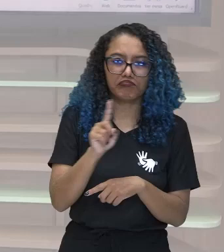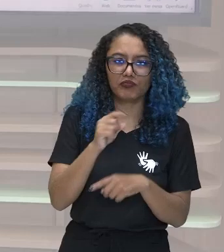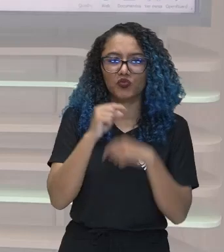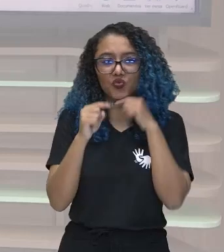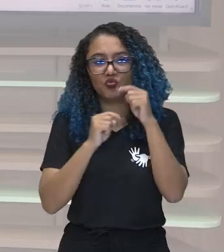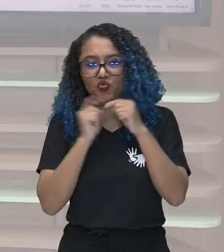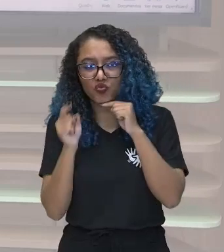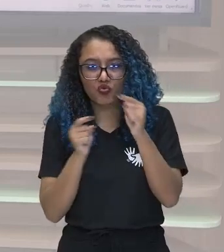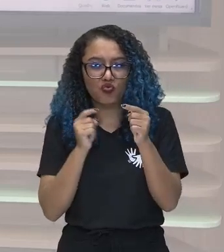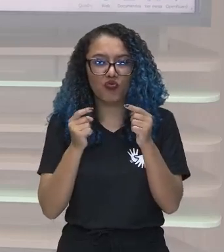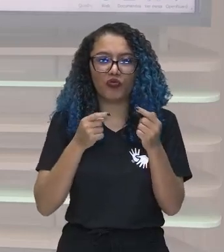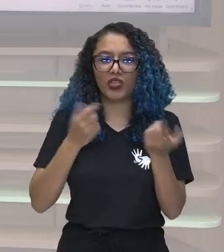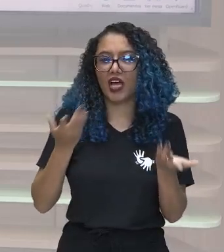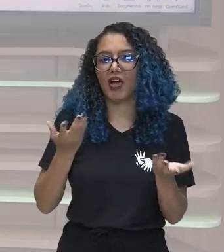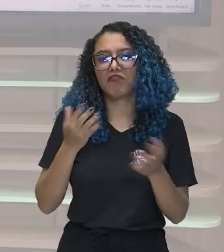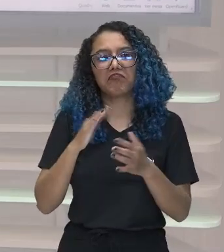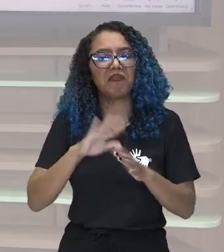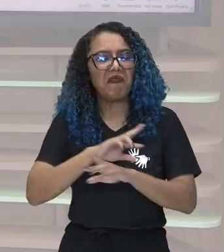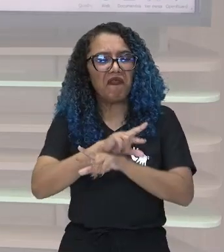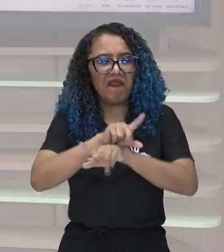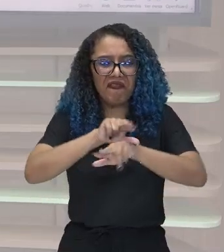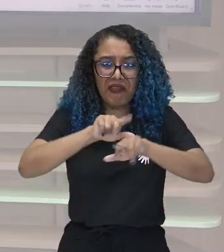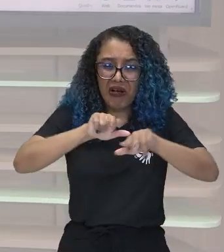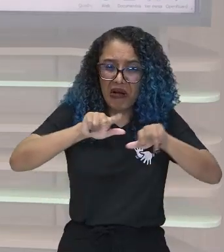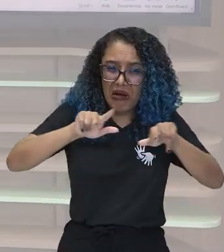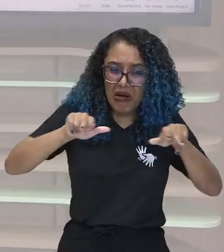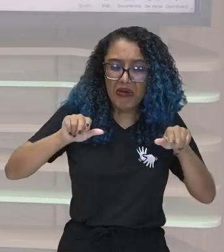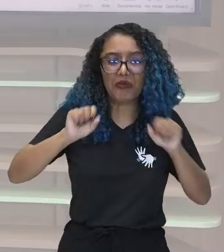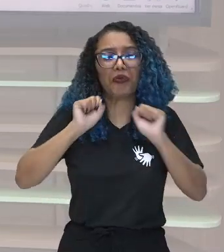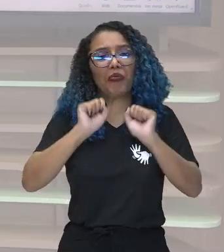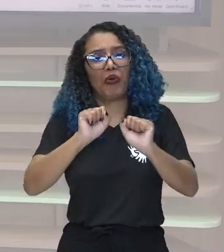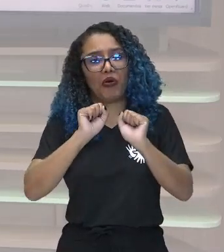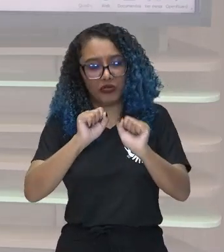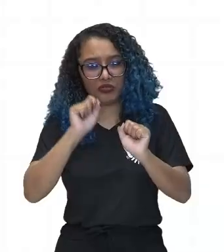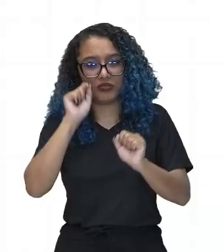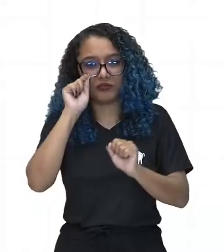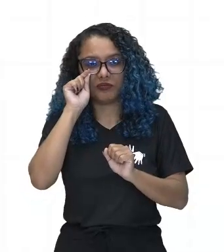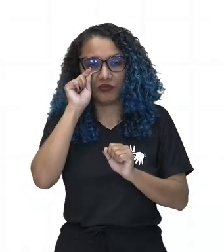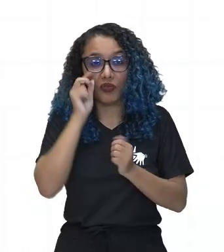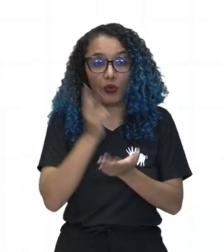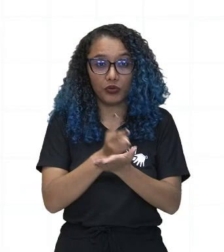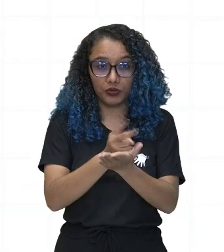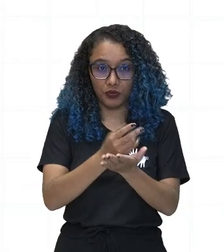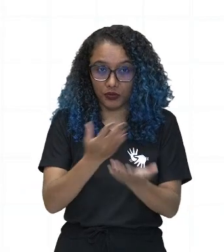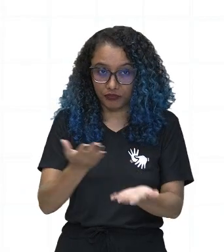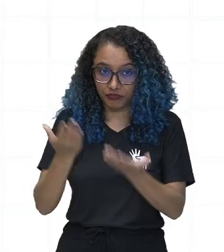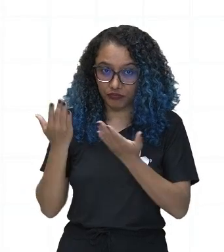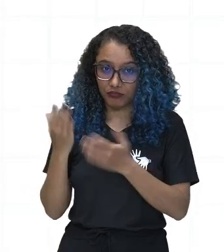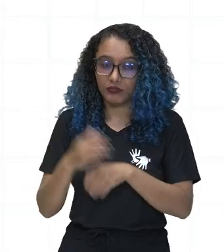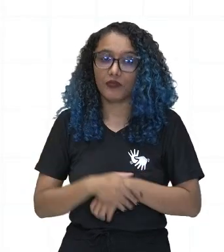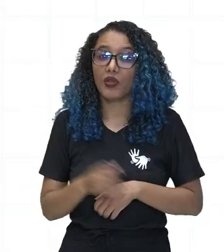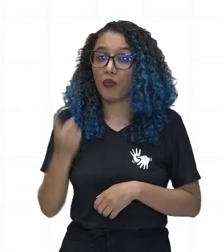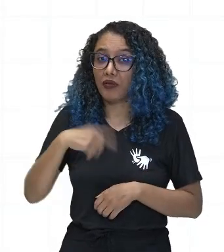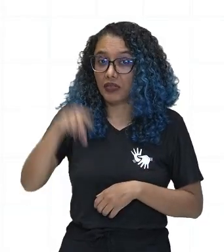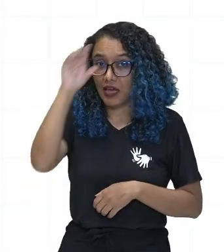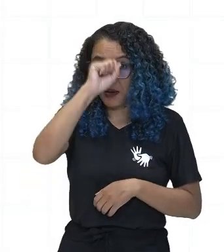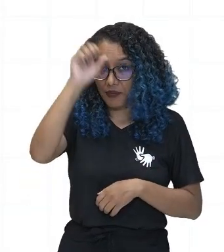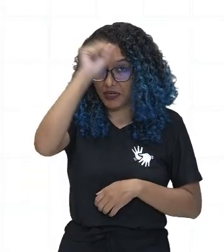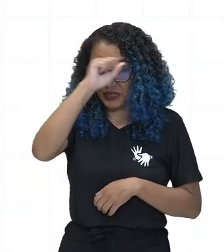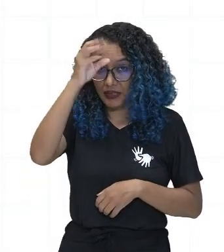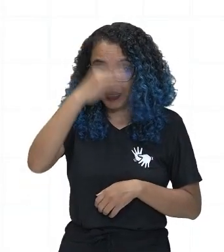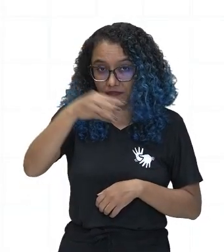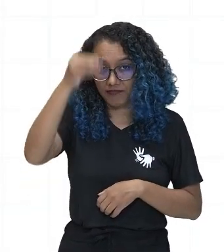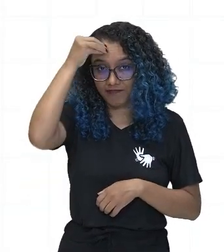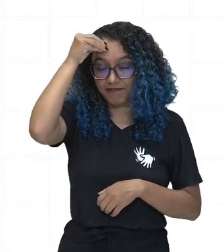dúvida, aprovação e outras, tá bom? Vamos prosseguindo ainda com meio e meia. Olha só para você fixar aí a